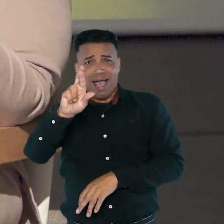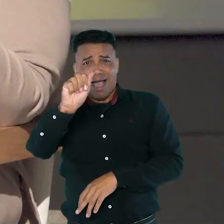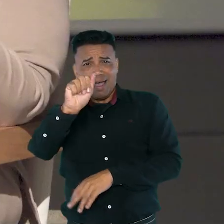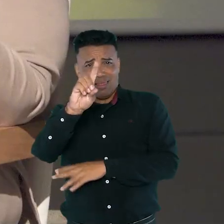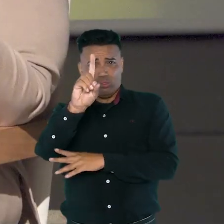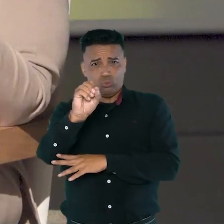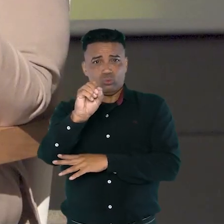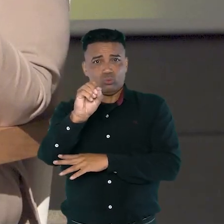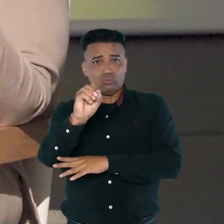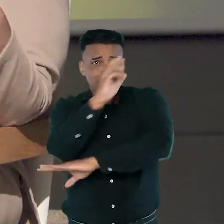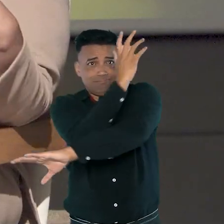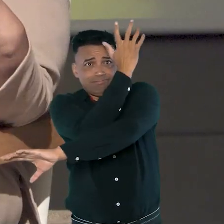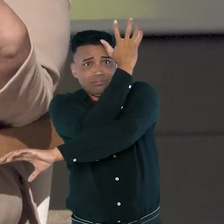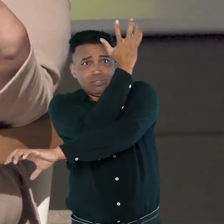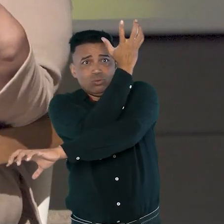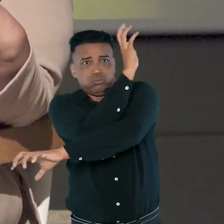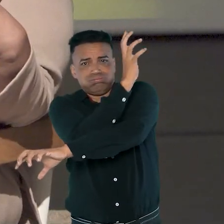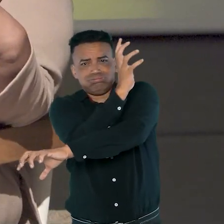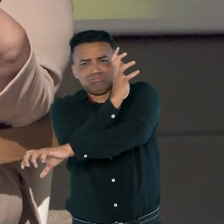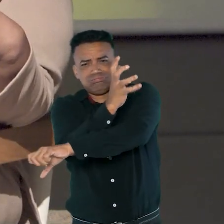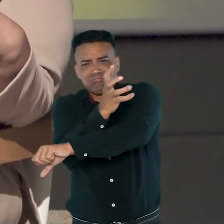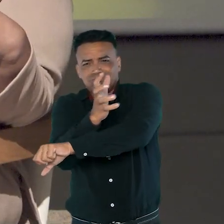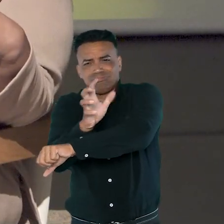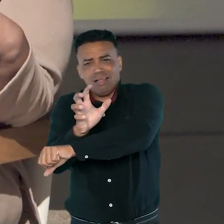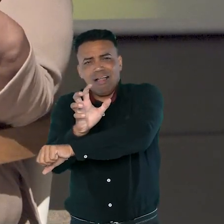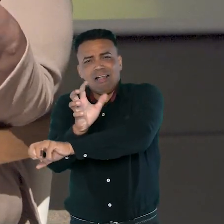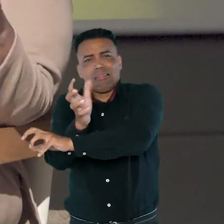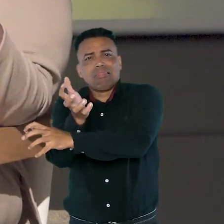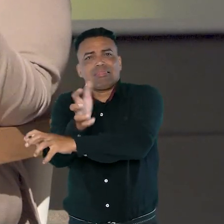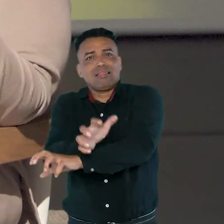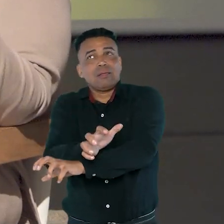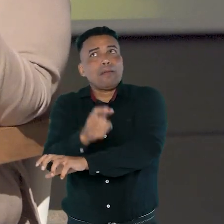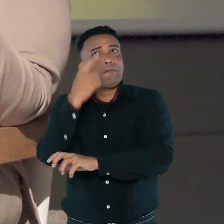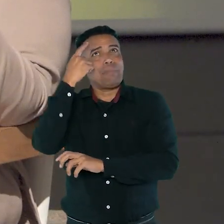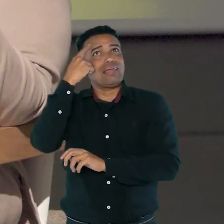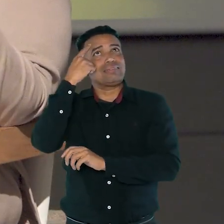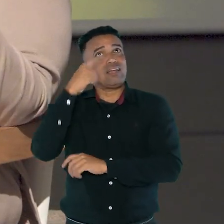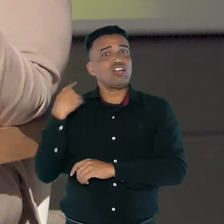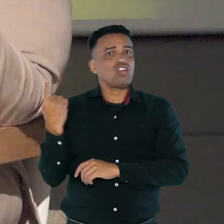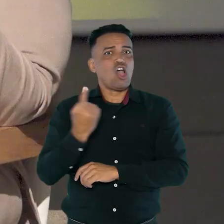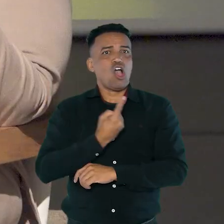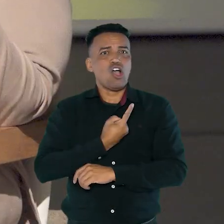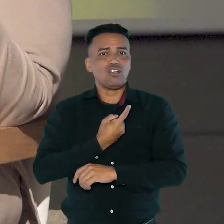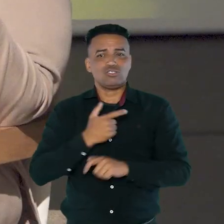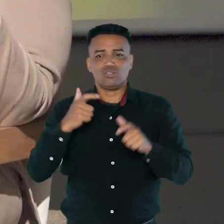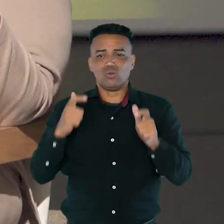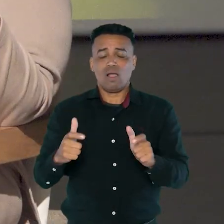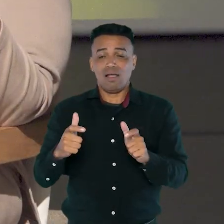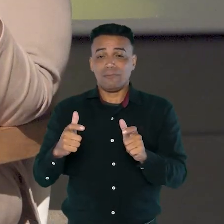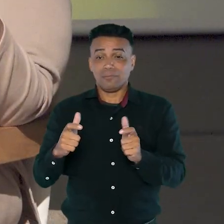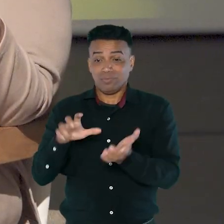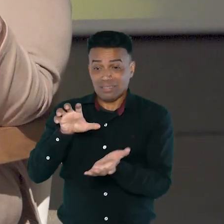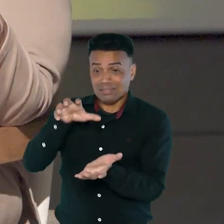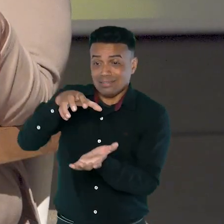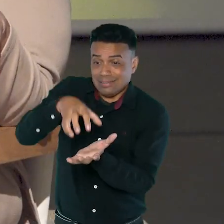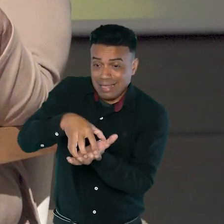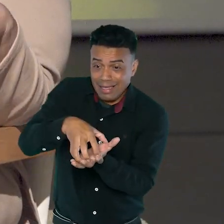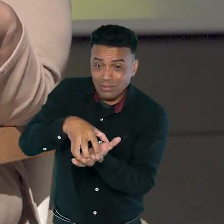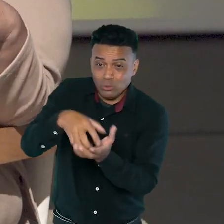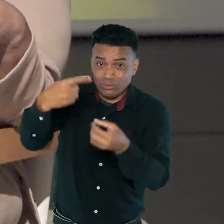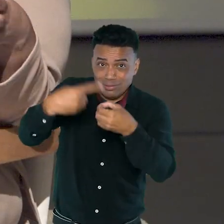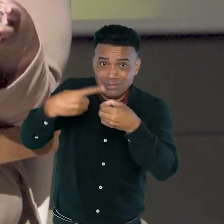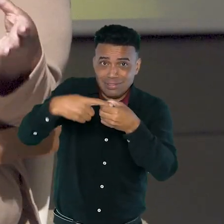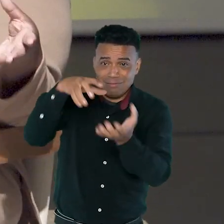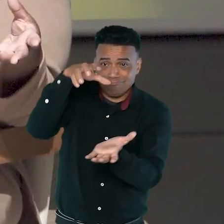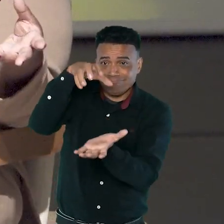a ver com como a gente pensa os nossos territórios também, né? Conforme a gente vai se distanciando dos centros,